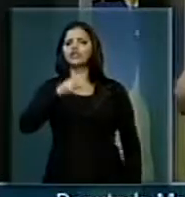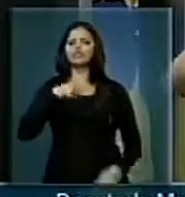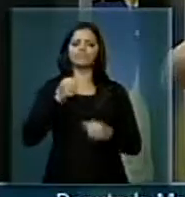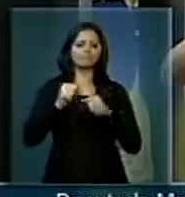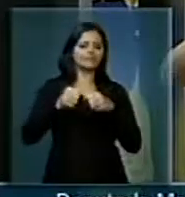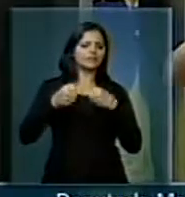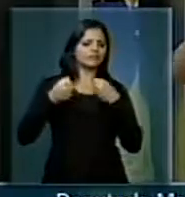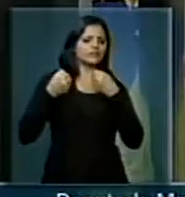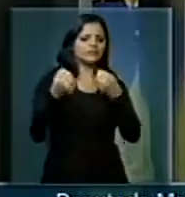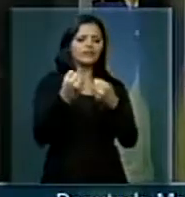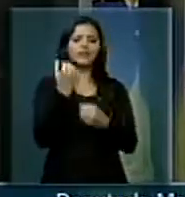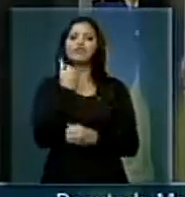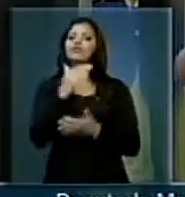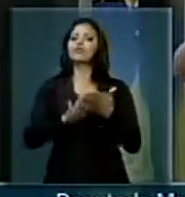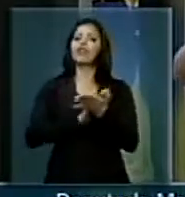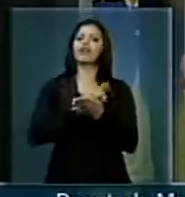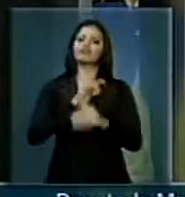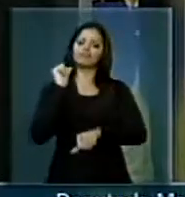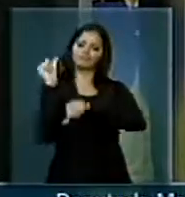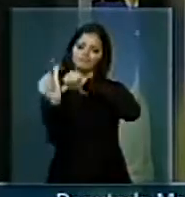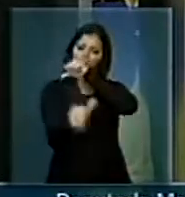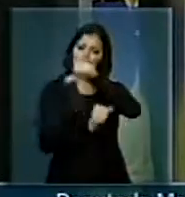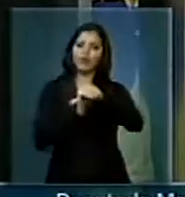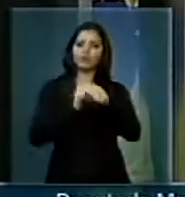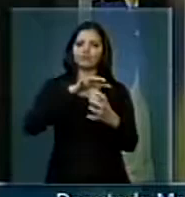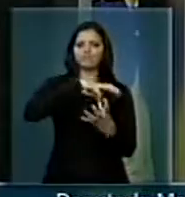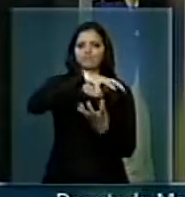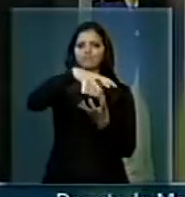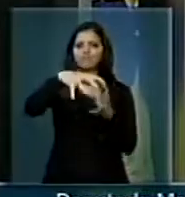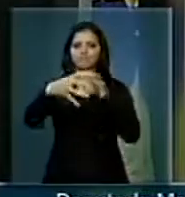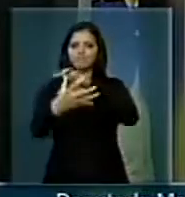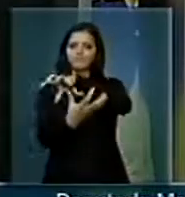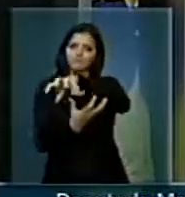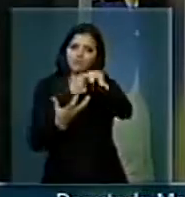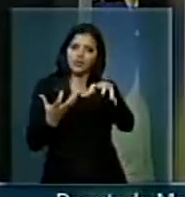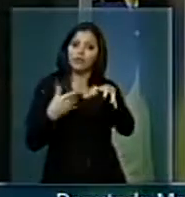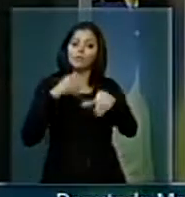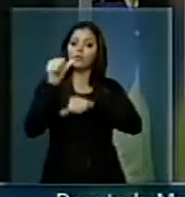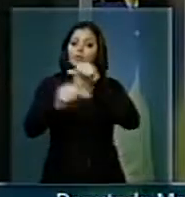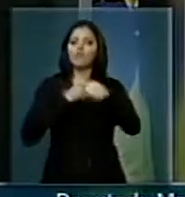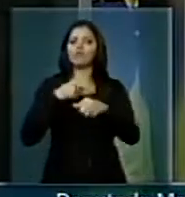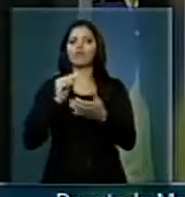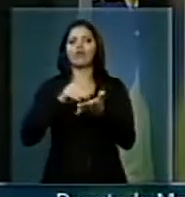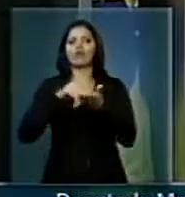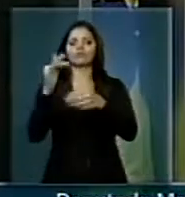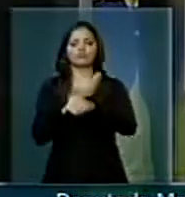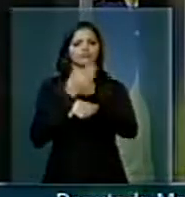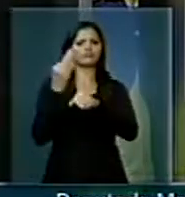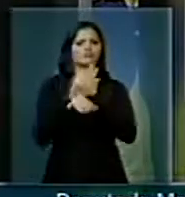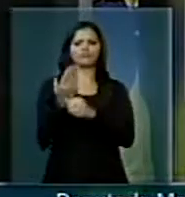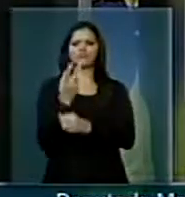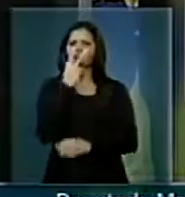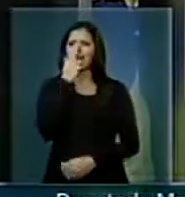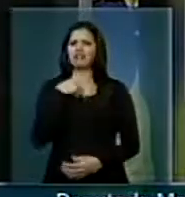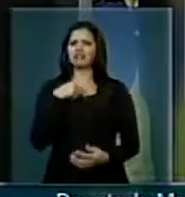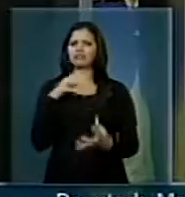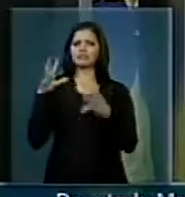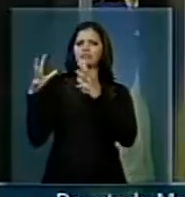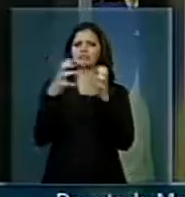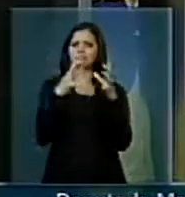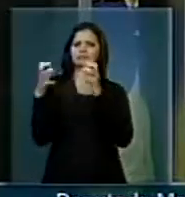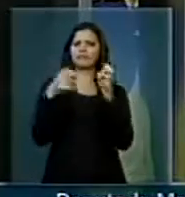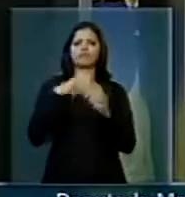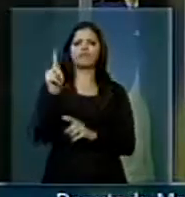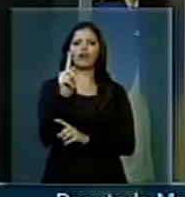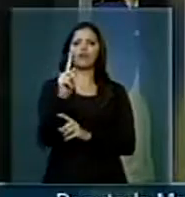construção dessa virada de página. Nós viramos uma página. A página da intolerância recíproca foi virada para a